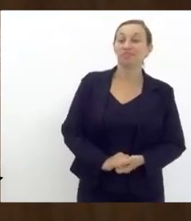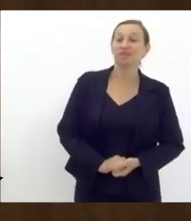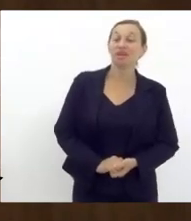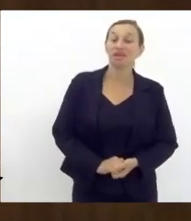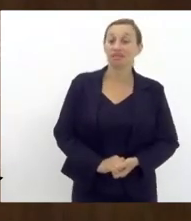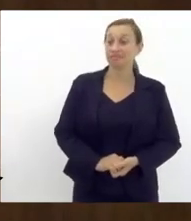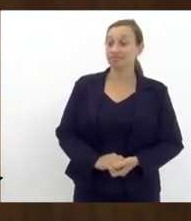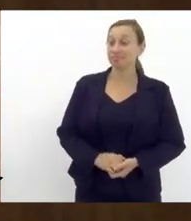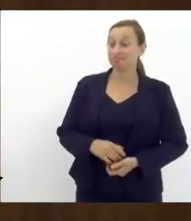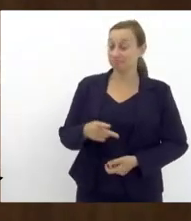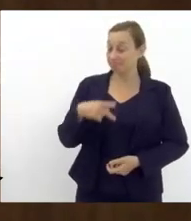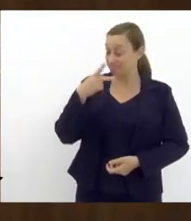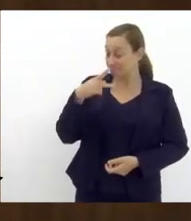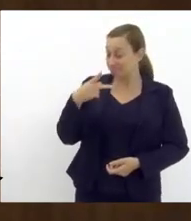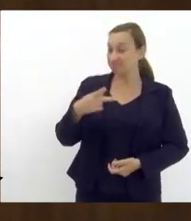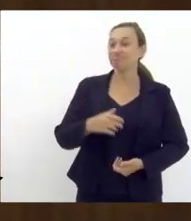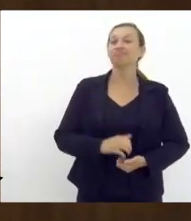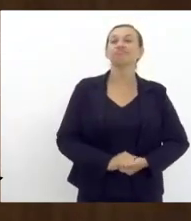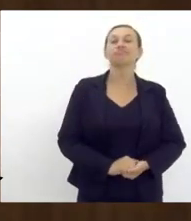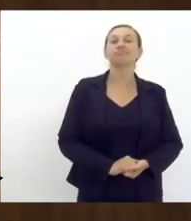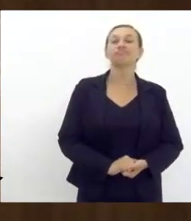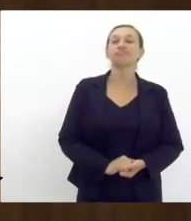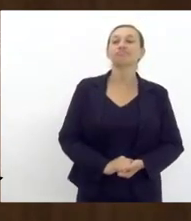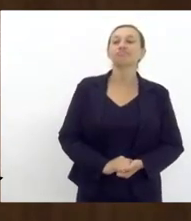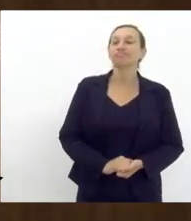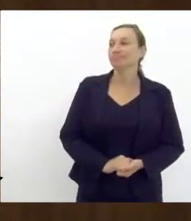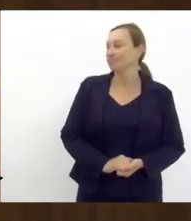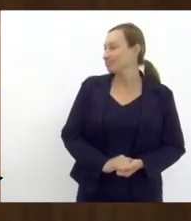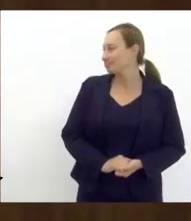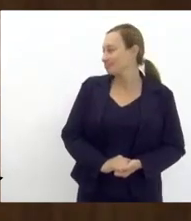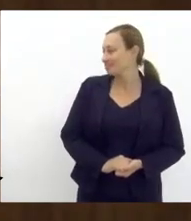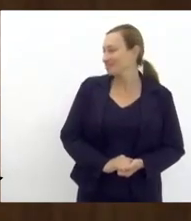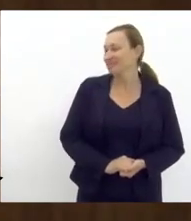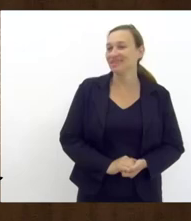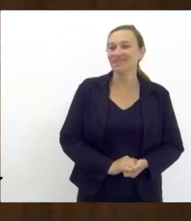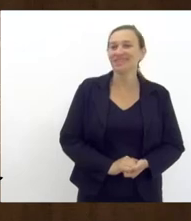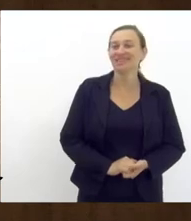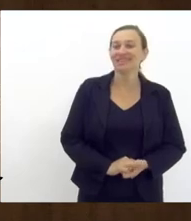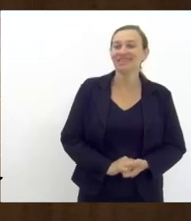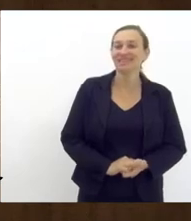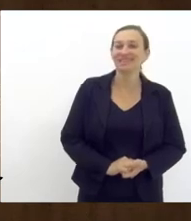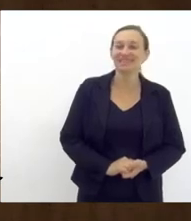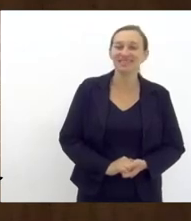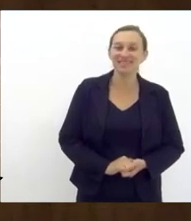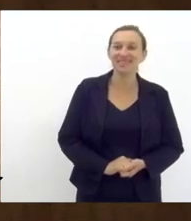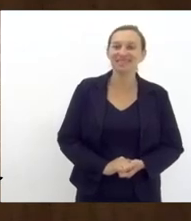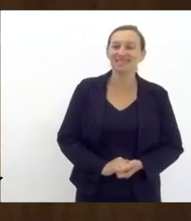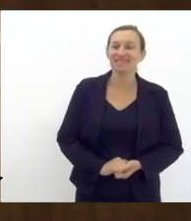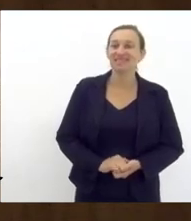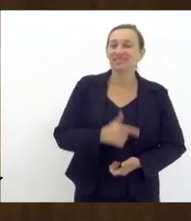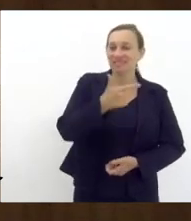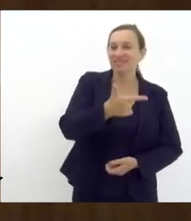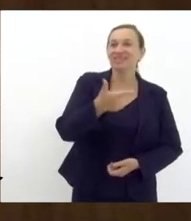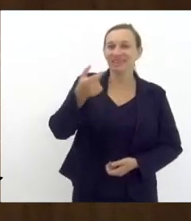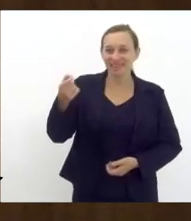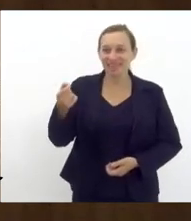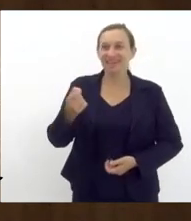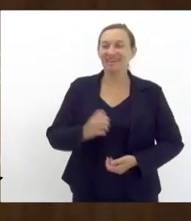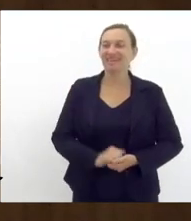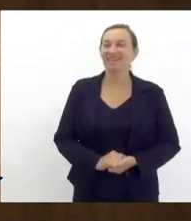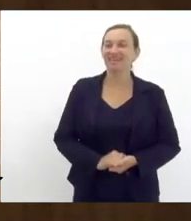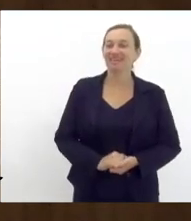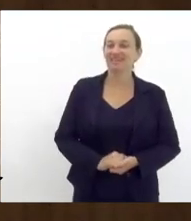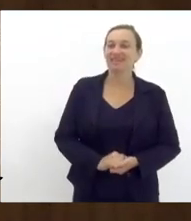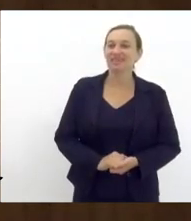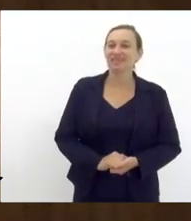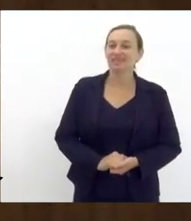disse o seguinte a extrema pobreza no Brasil no Brasil caiu em 2020 para o